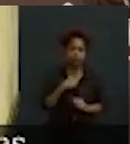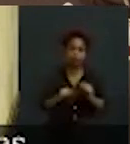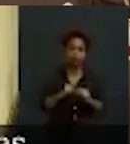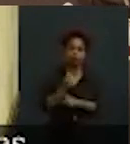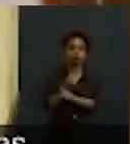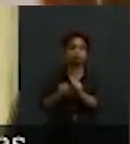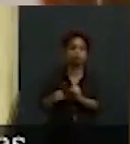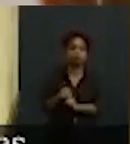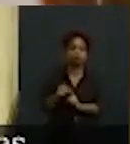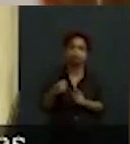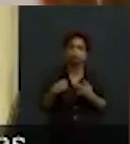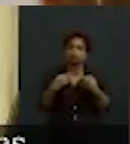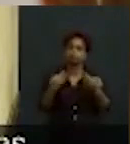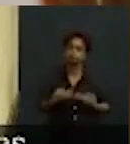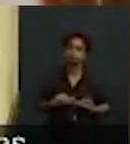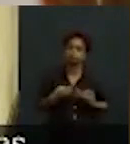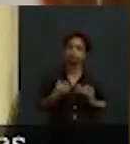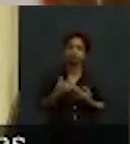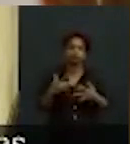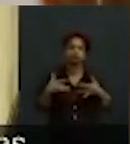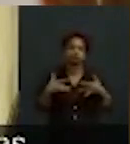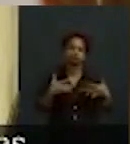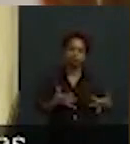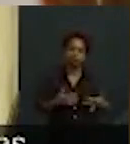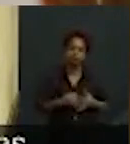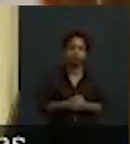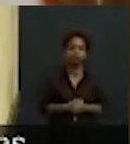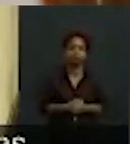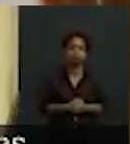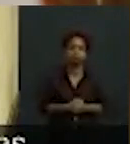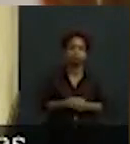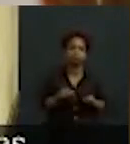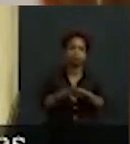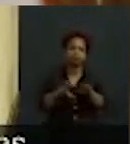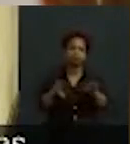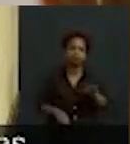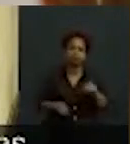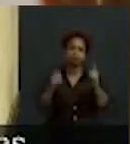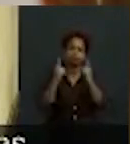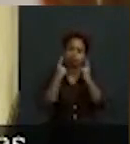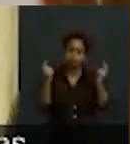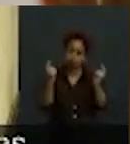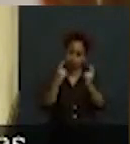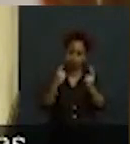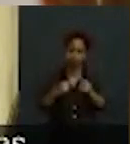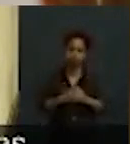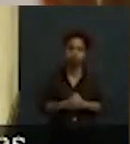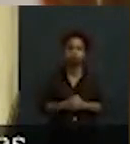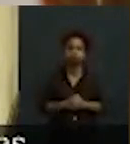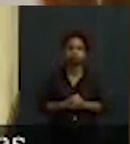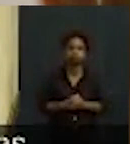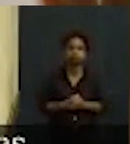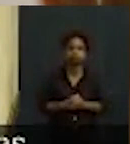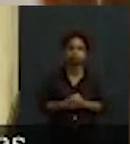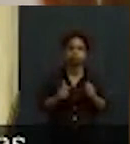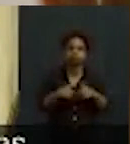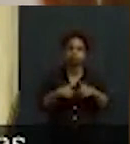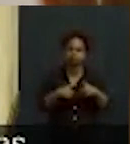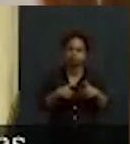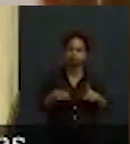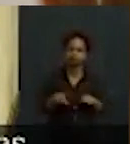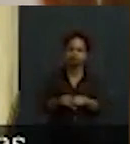uma sociedade mais justa e solidária, menos desigual e violenta. Fazê-lo em